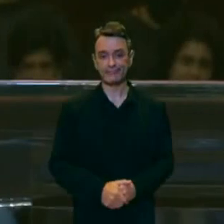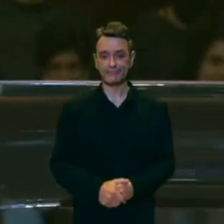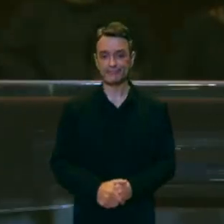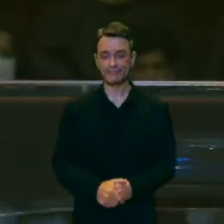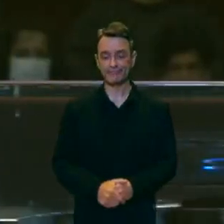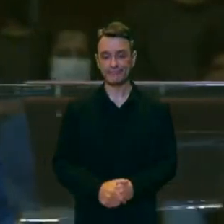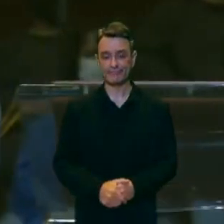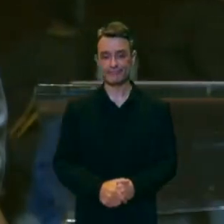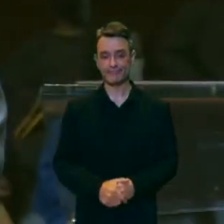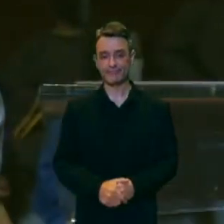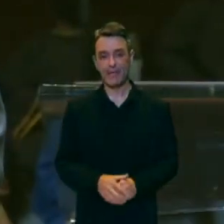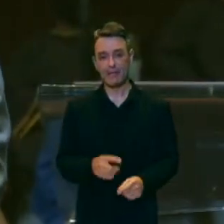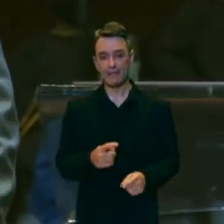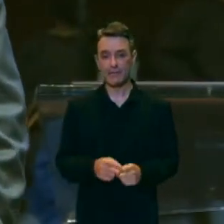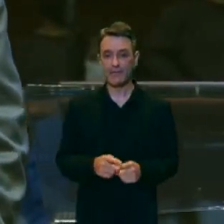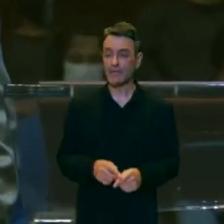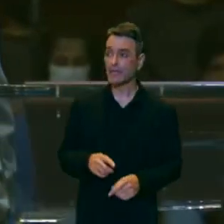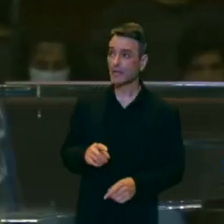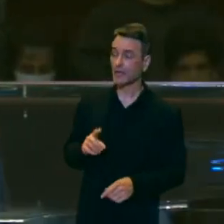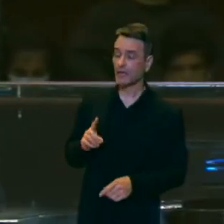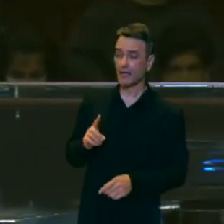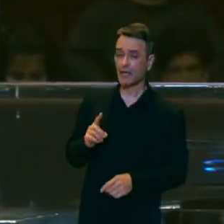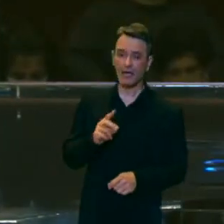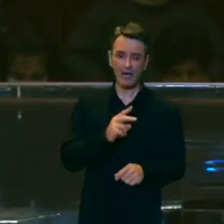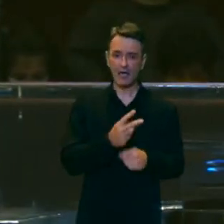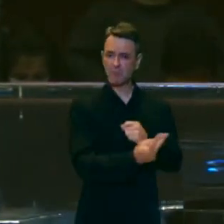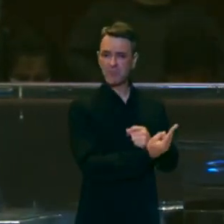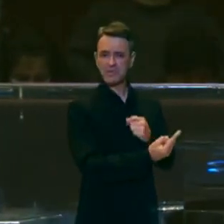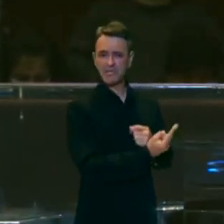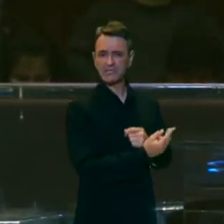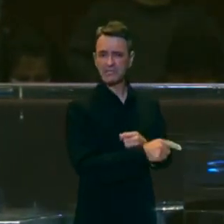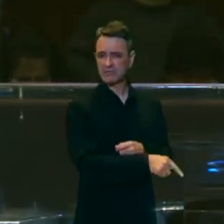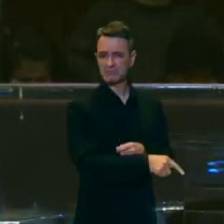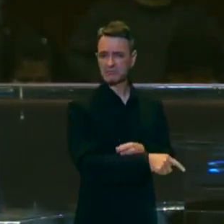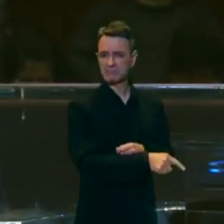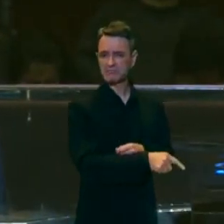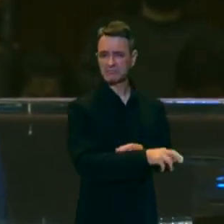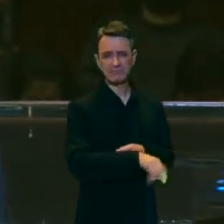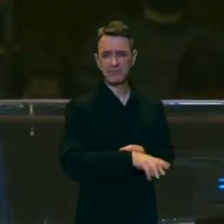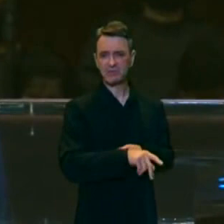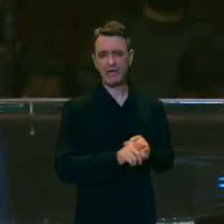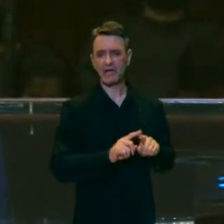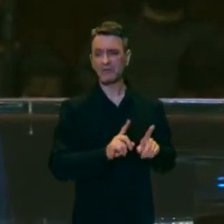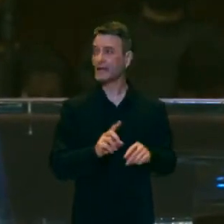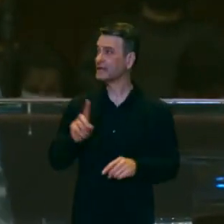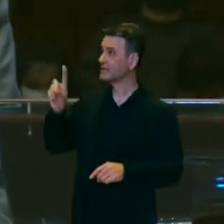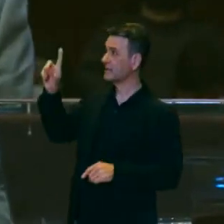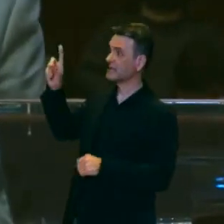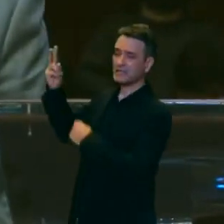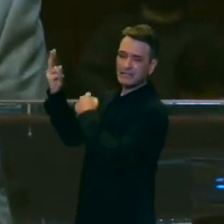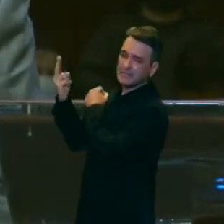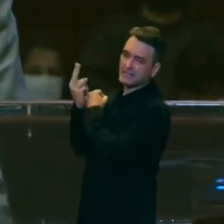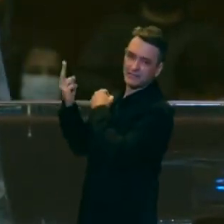A sua proteção não vem de outro lugar a não ser da graça de Deus. Eu me lembro da